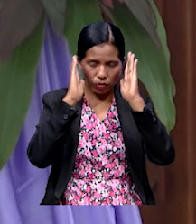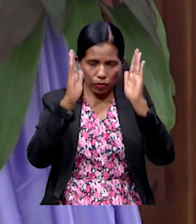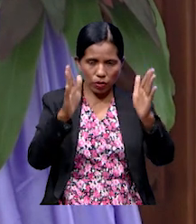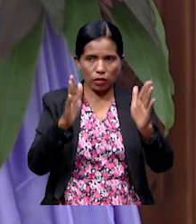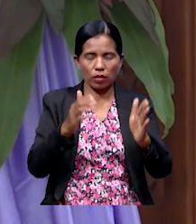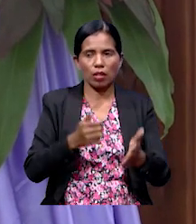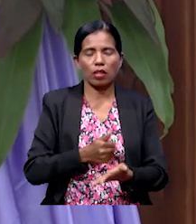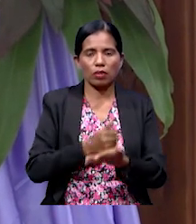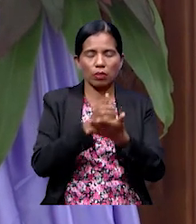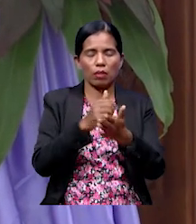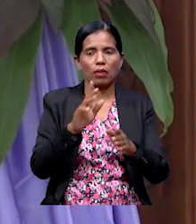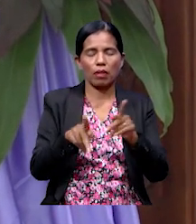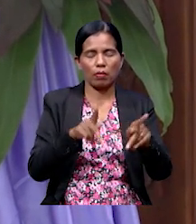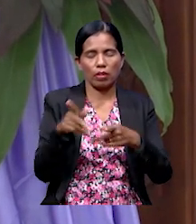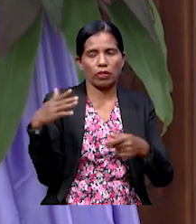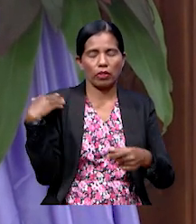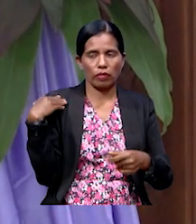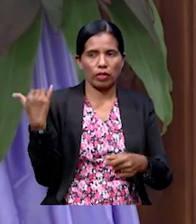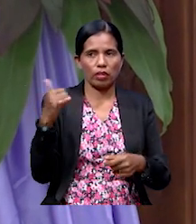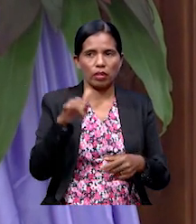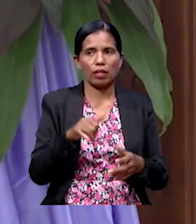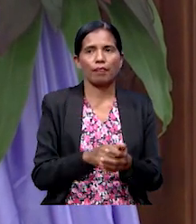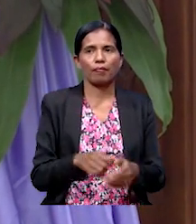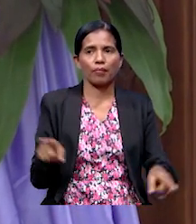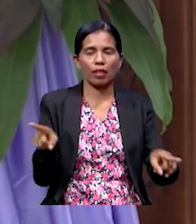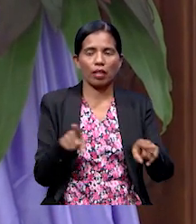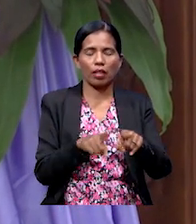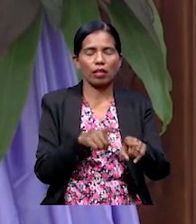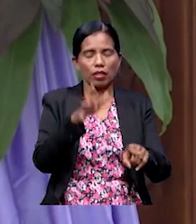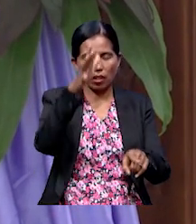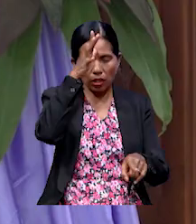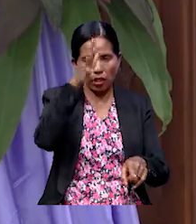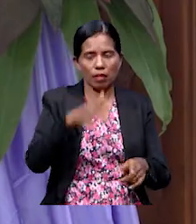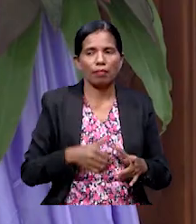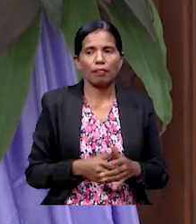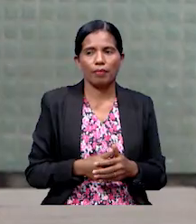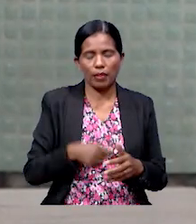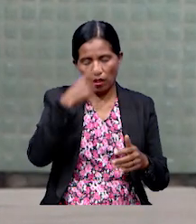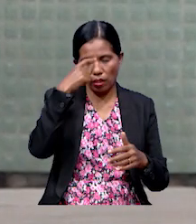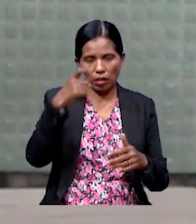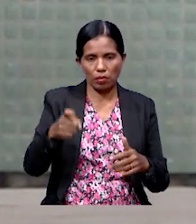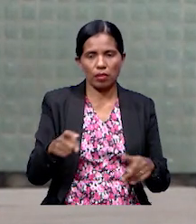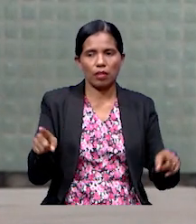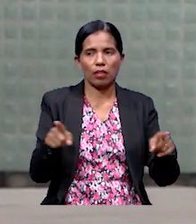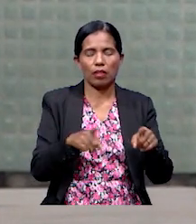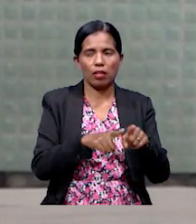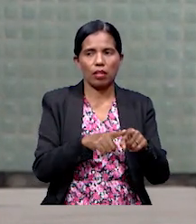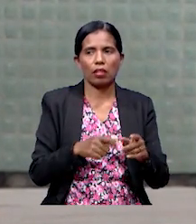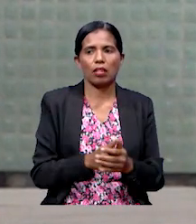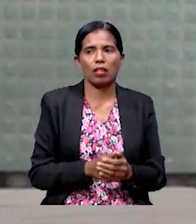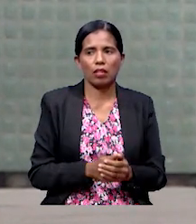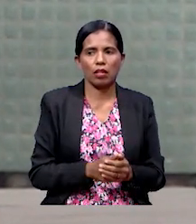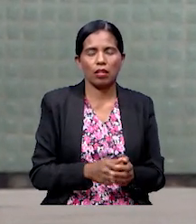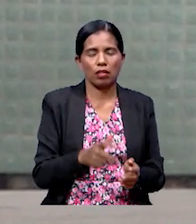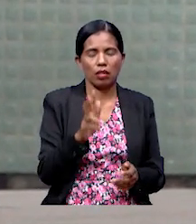e a fuensai sira. No dar amo missionário botida. Tamasal missionário bot,